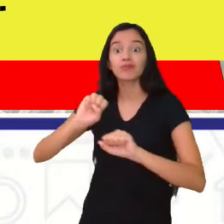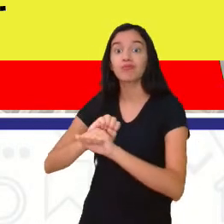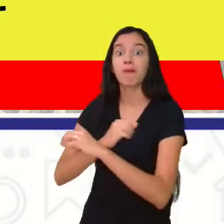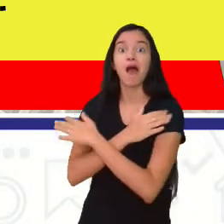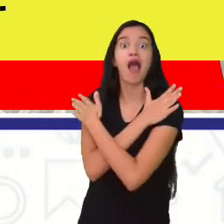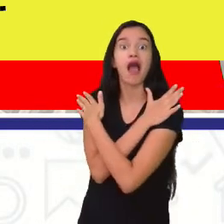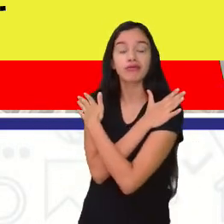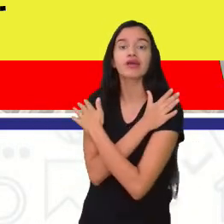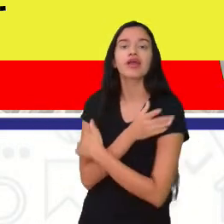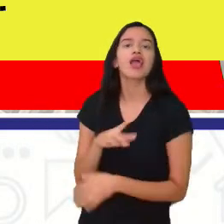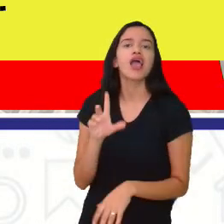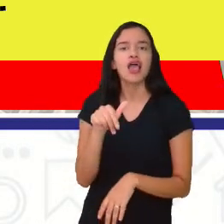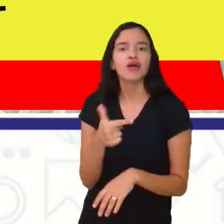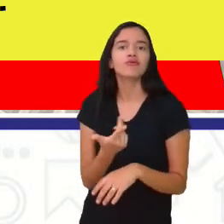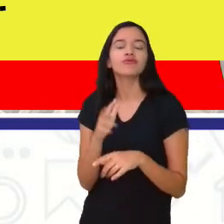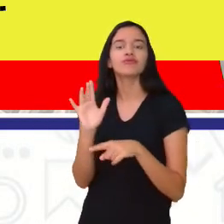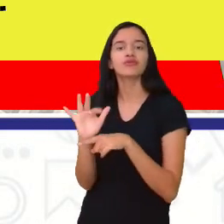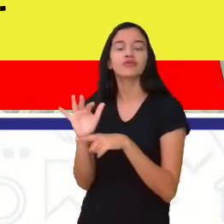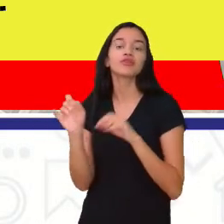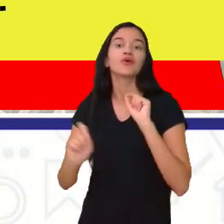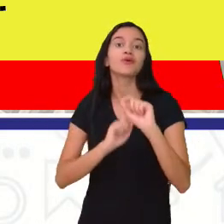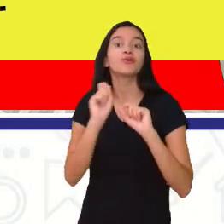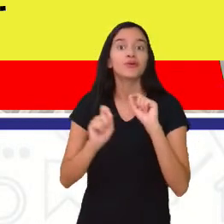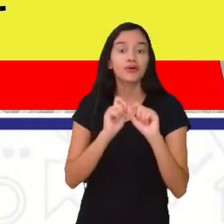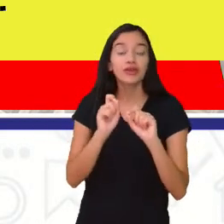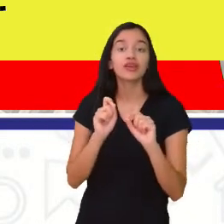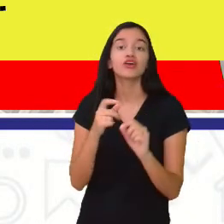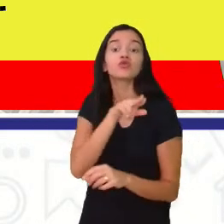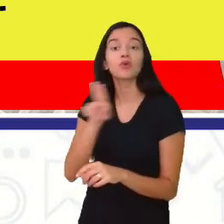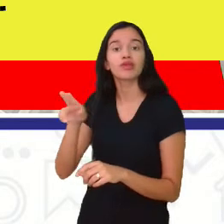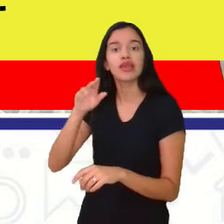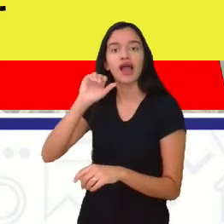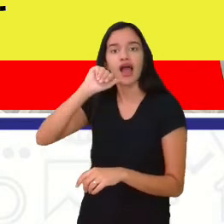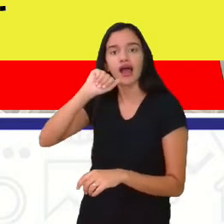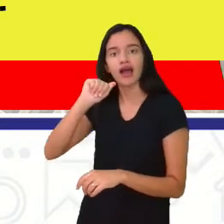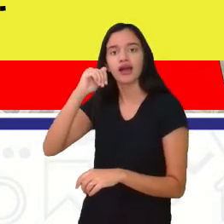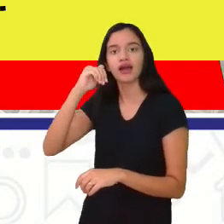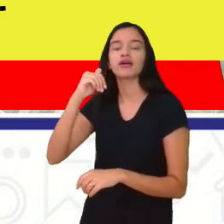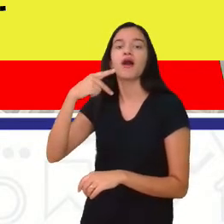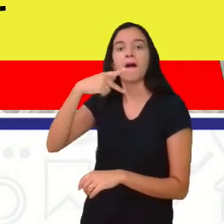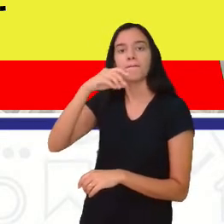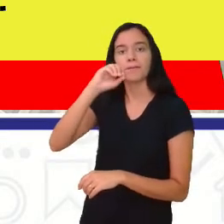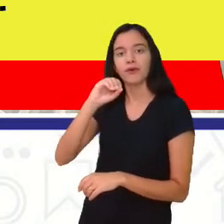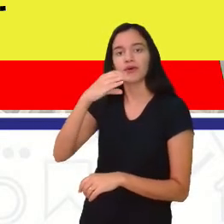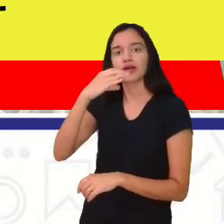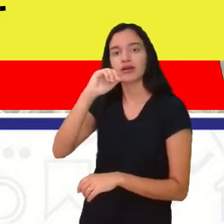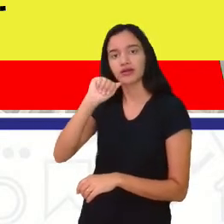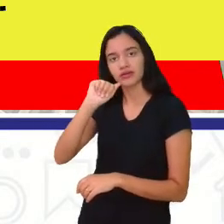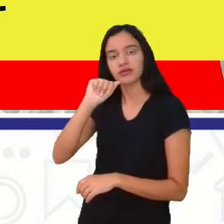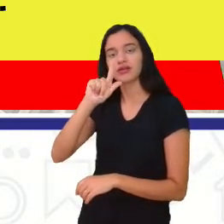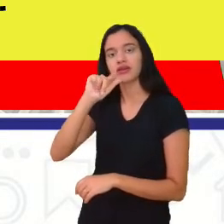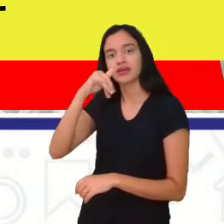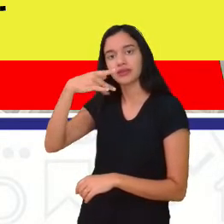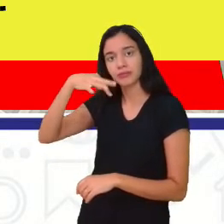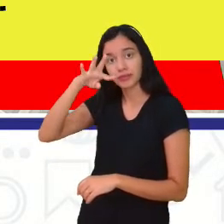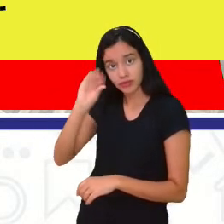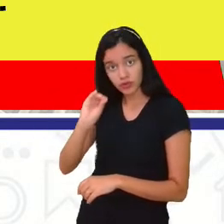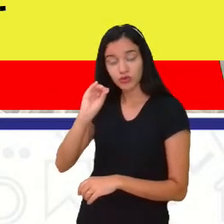E aqui, ó, como eu já mostrei aqui, ó, a Mesoamérica, toda essa região aqui, ó.